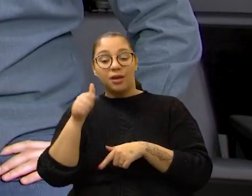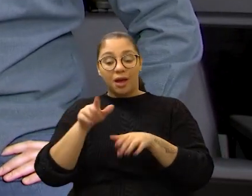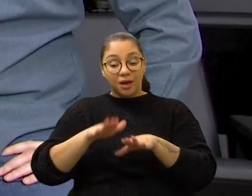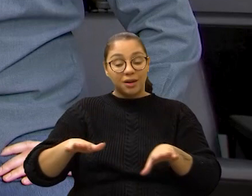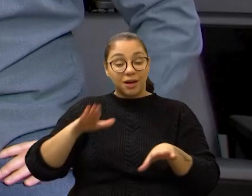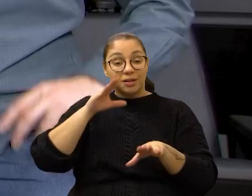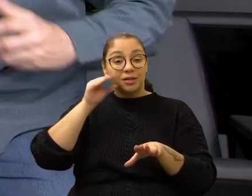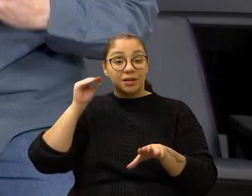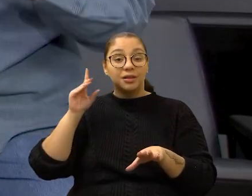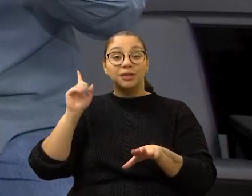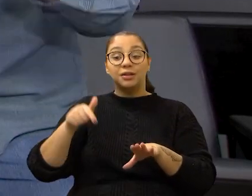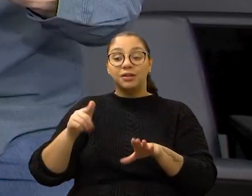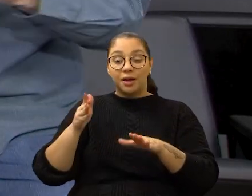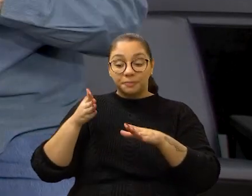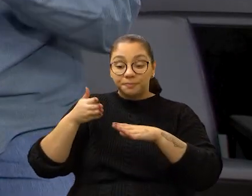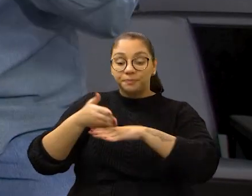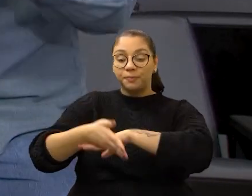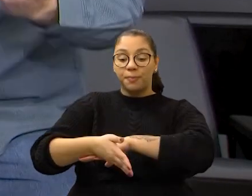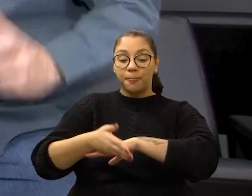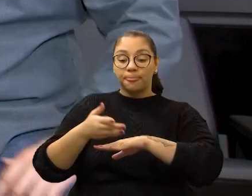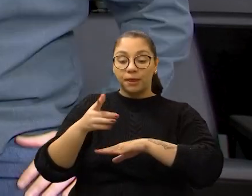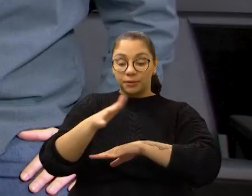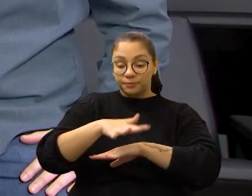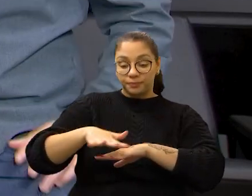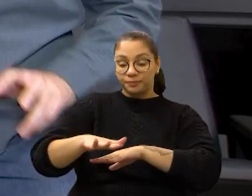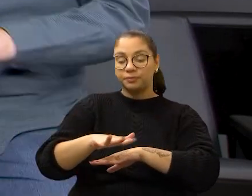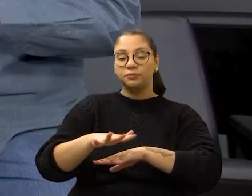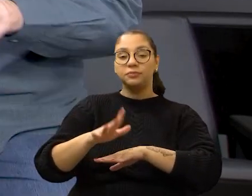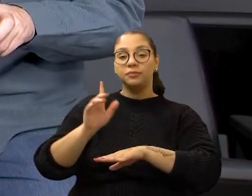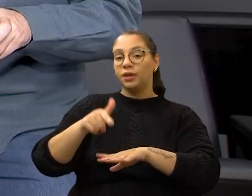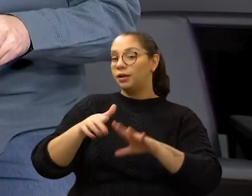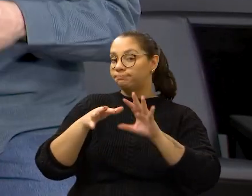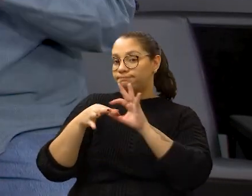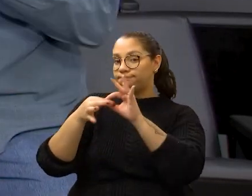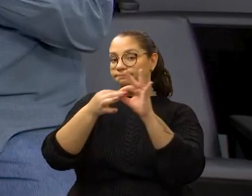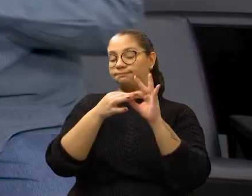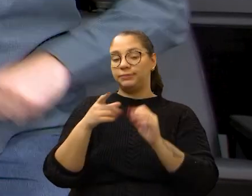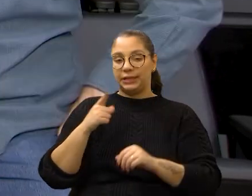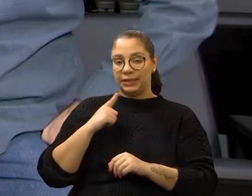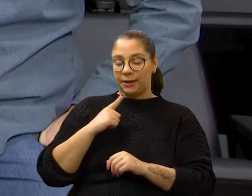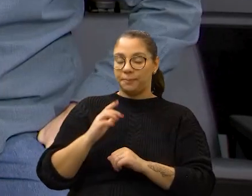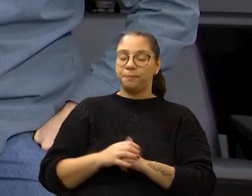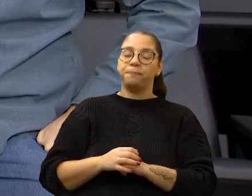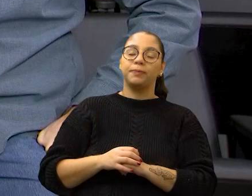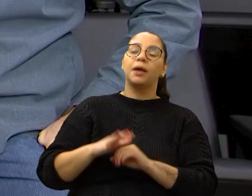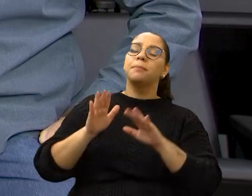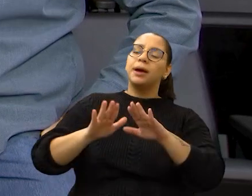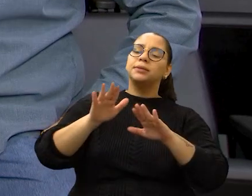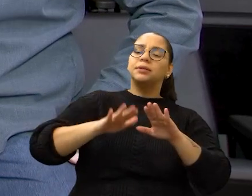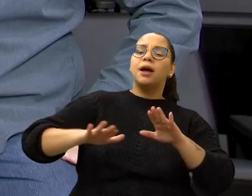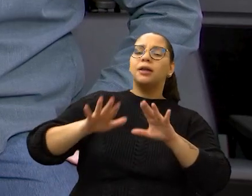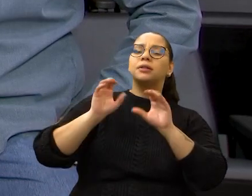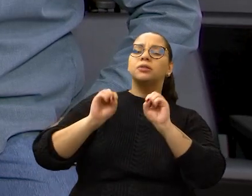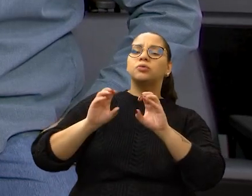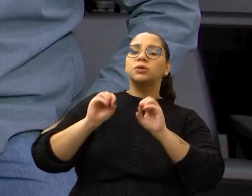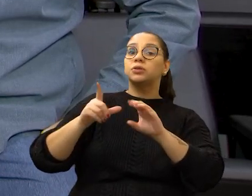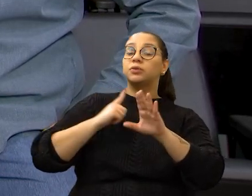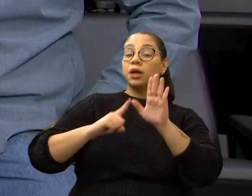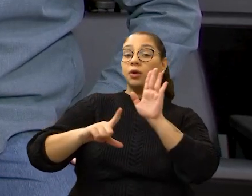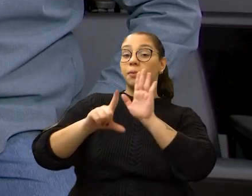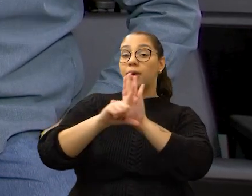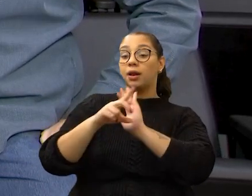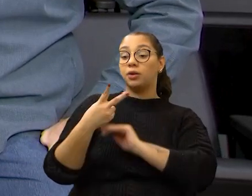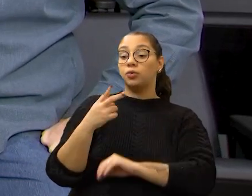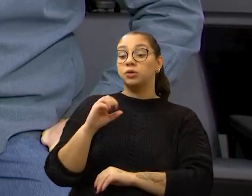de adolescente, deste acesso, né, desta ocupação de espaço, tá tudo interligado. Ainda na área da educação, existe uma lei